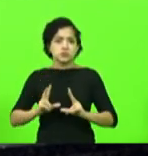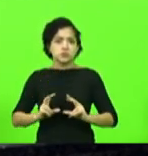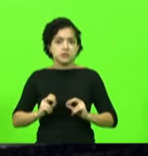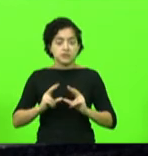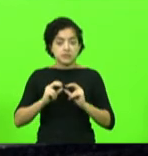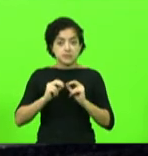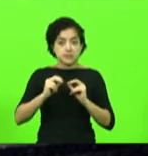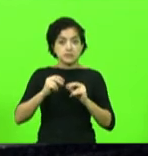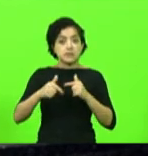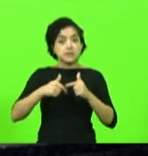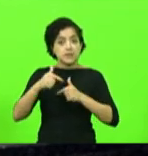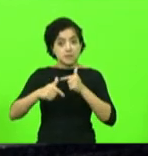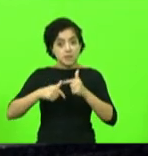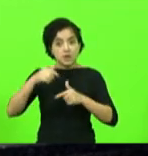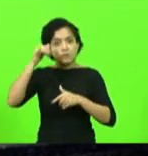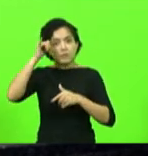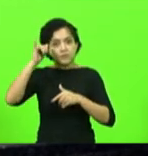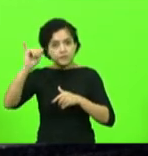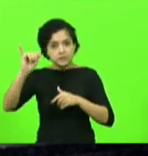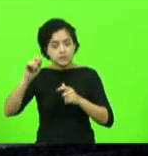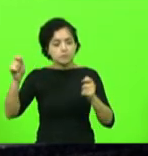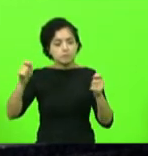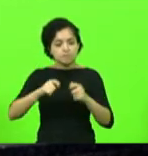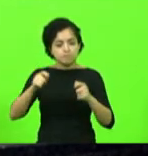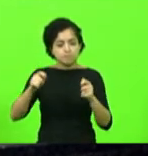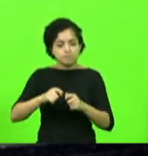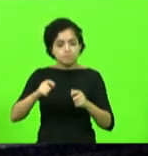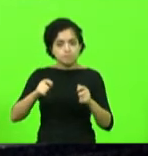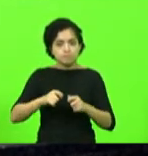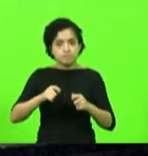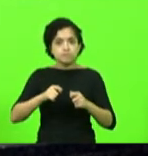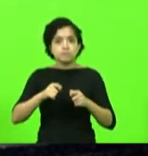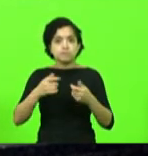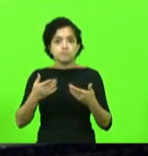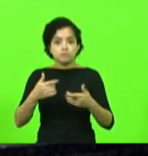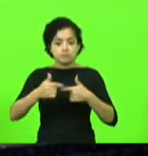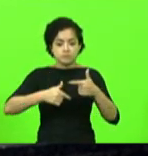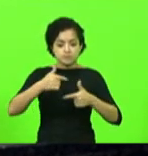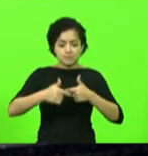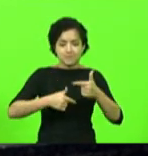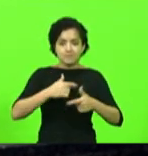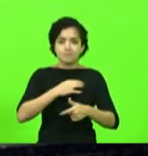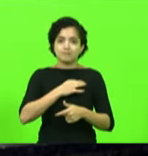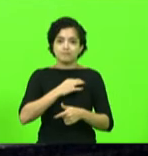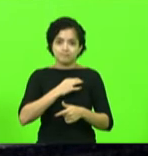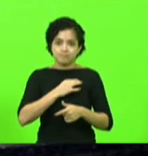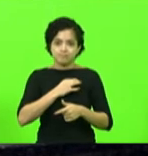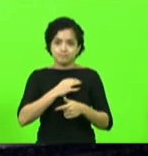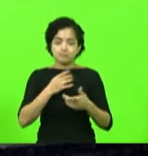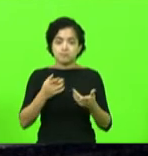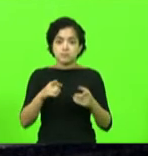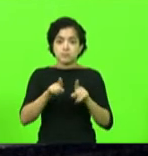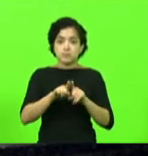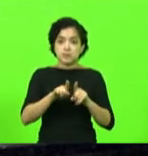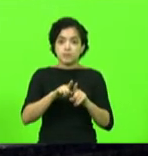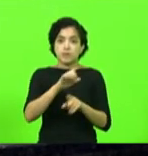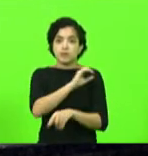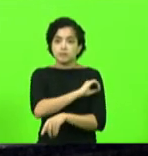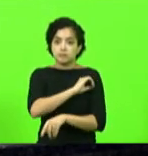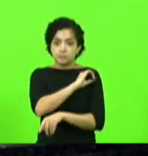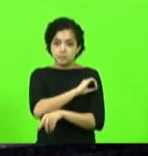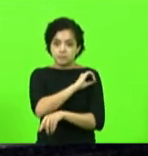prevenção, capacitação de agentes comunitários de saúde, oficinas de